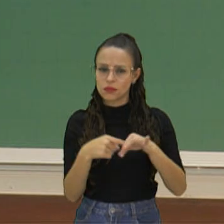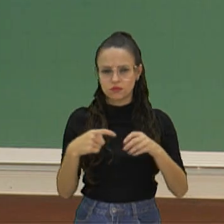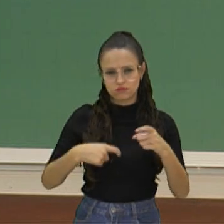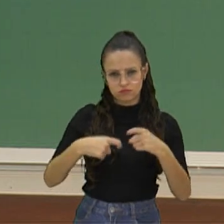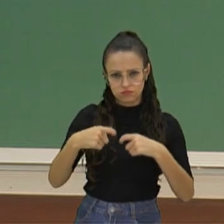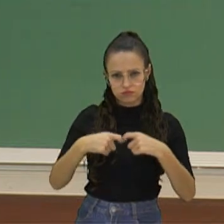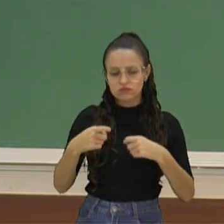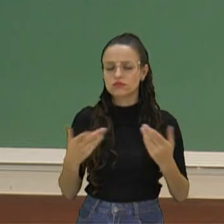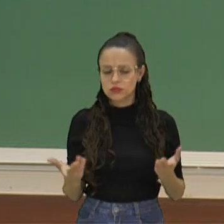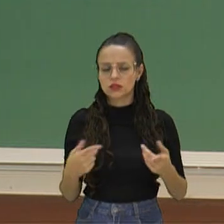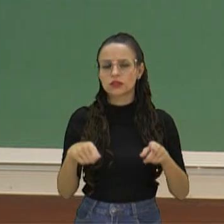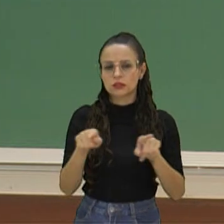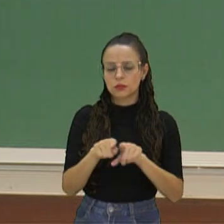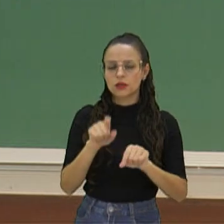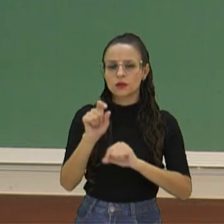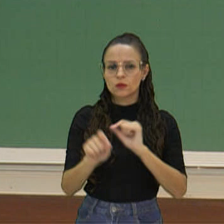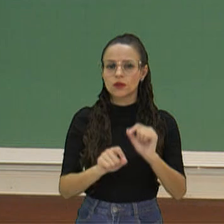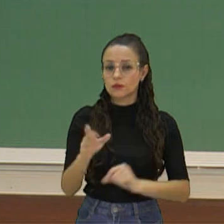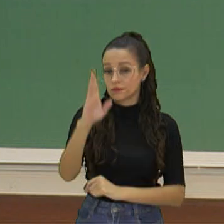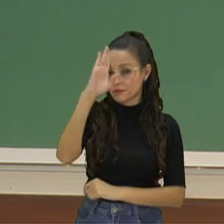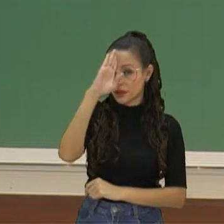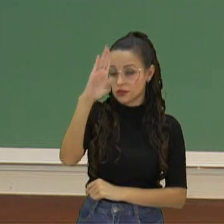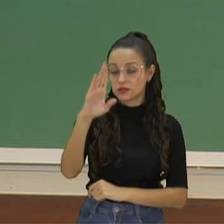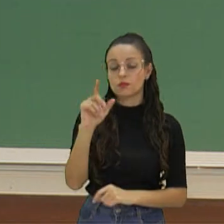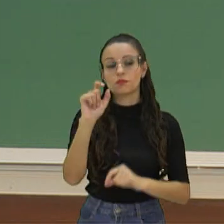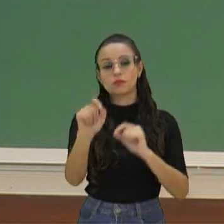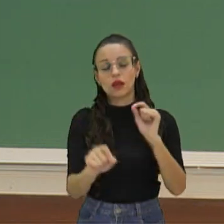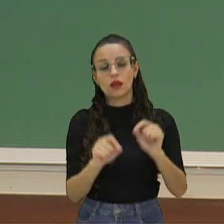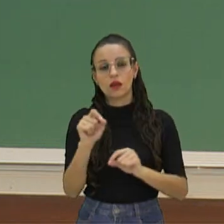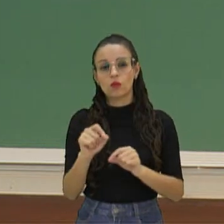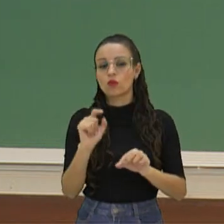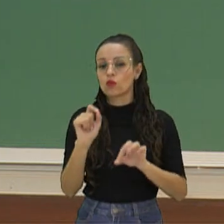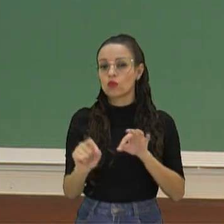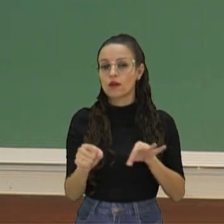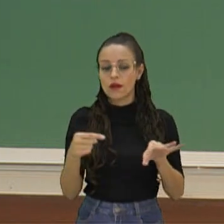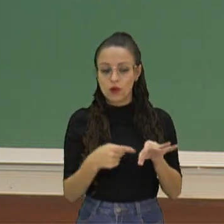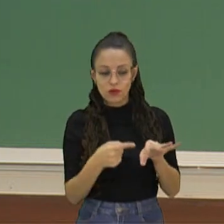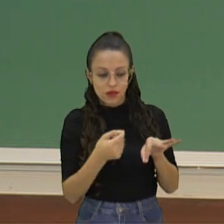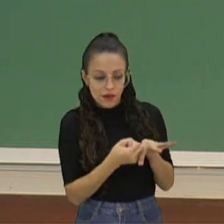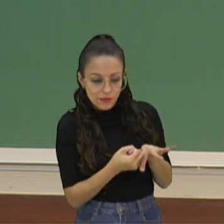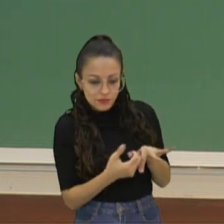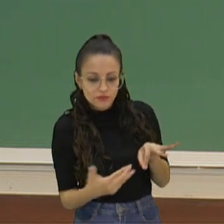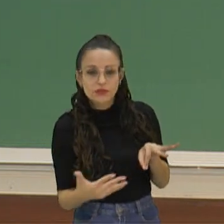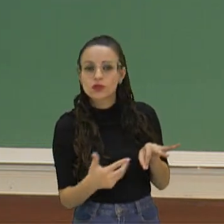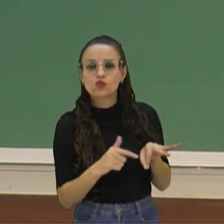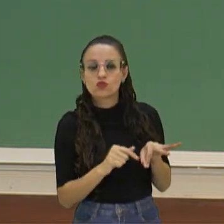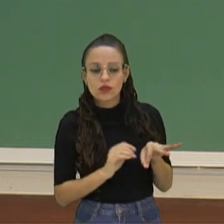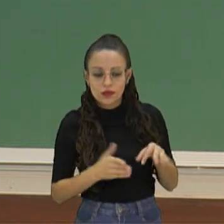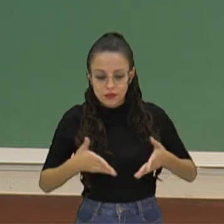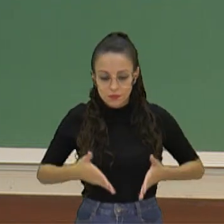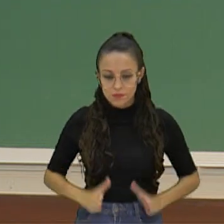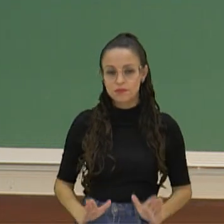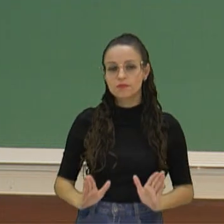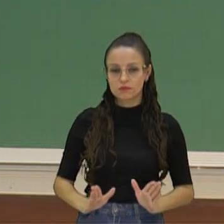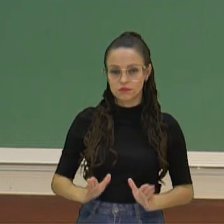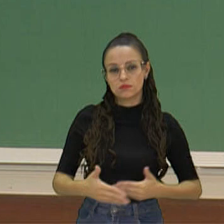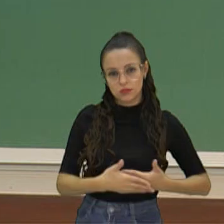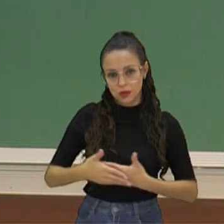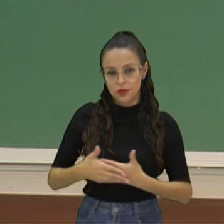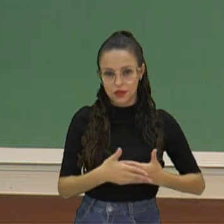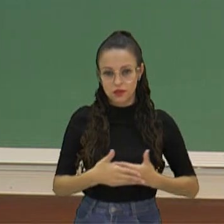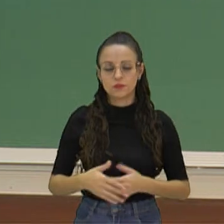sexual, e também é o principal canal por onde vai sair o bebê, no caso do parto normal,